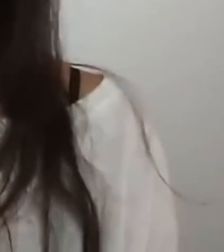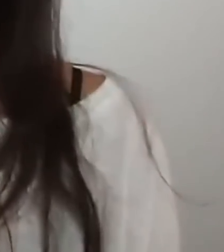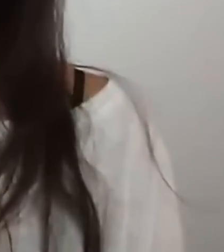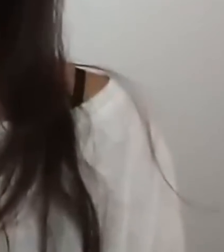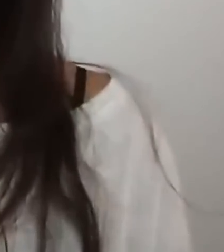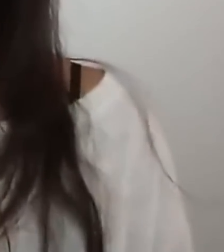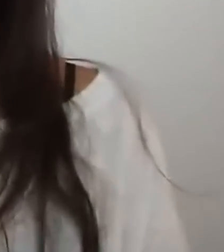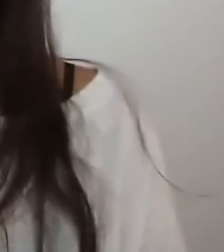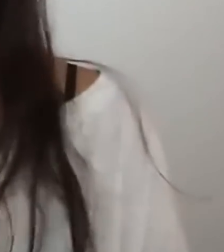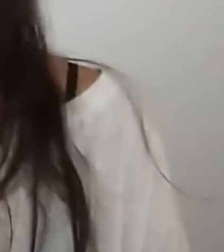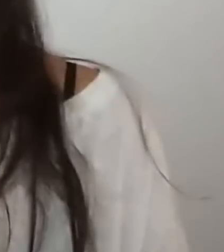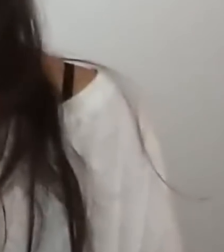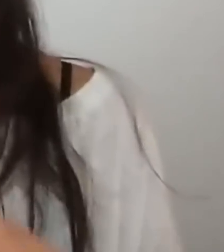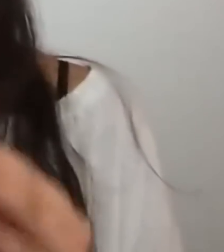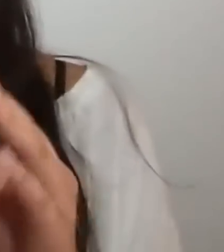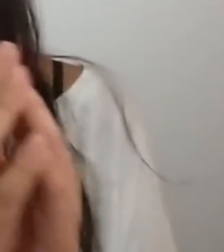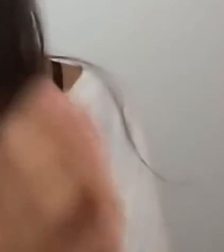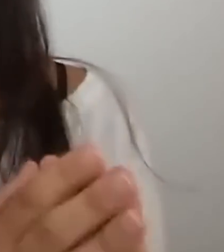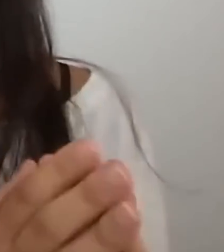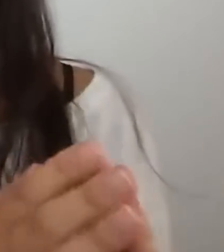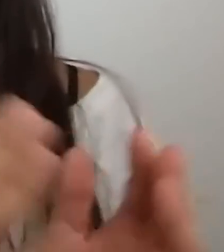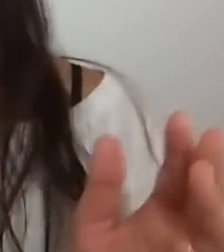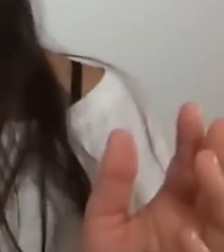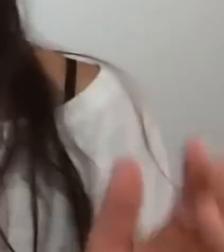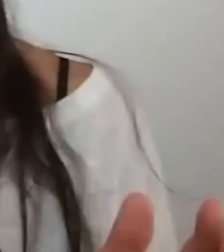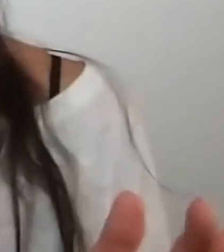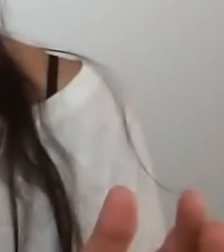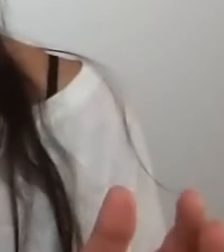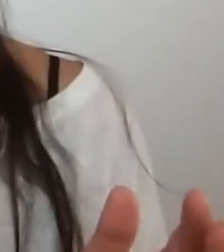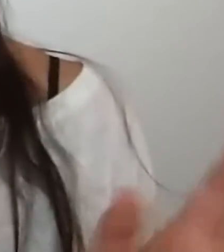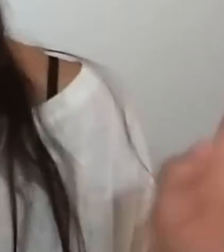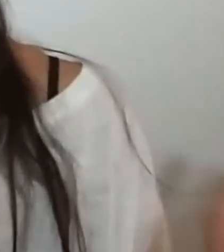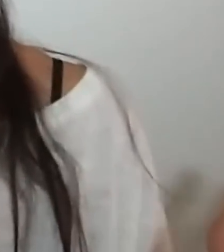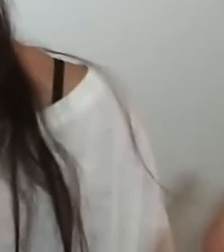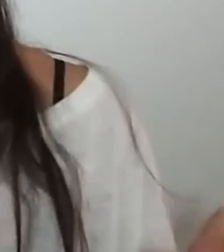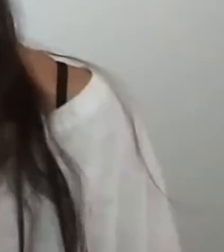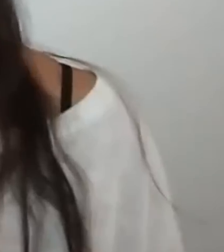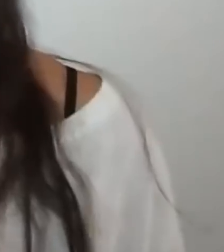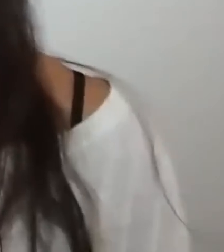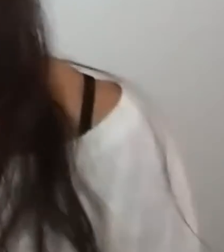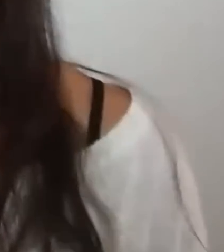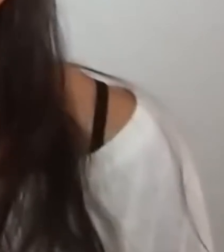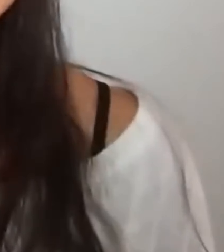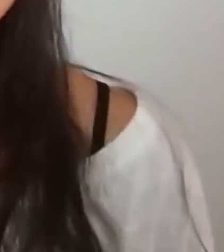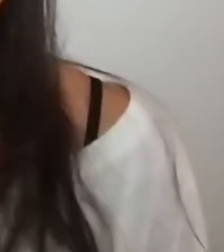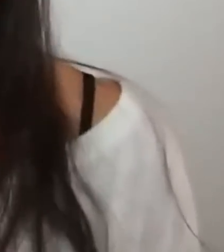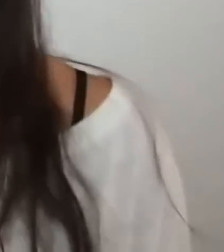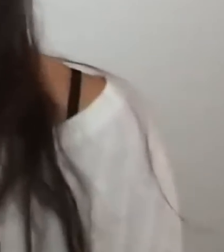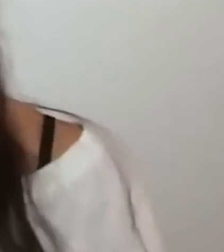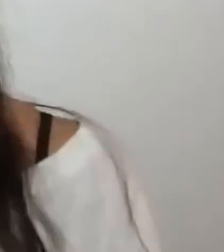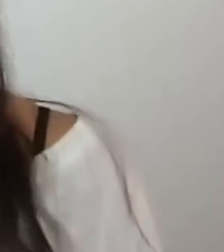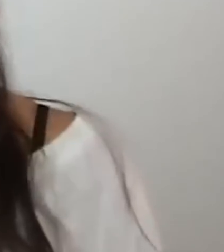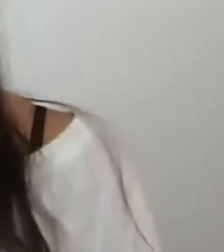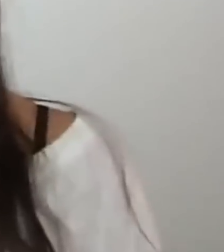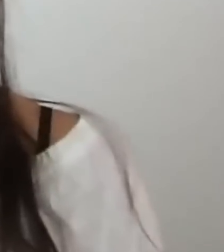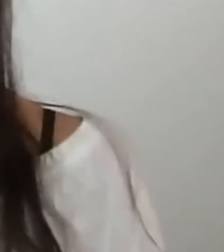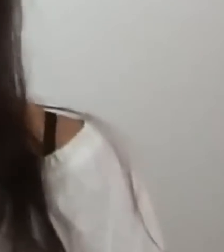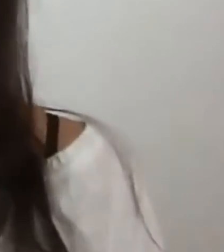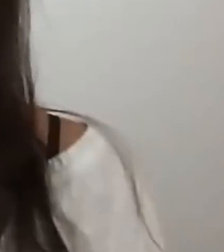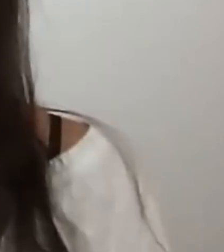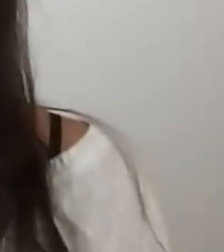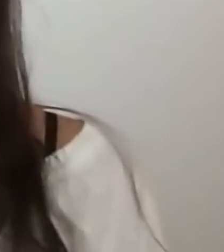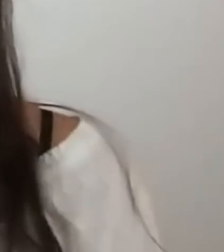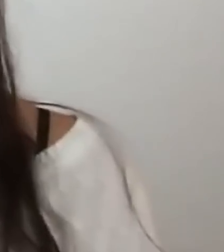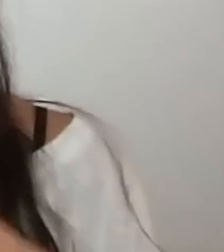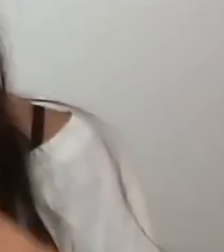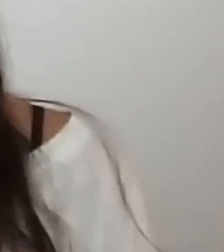A segunda dica é separar alimentos crus dos alimentos cozidos para evitar contaminação. A dica